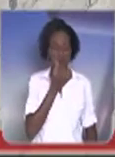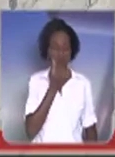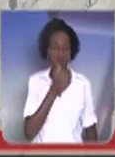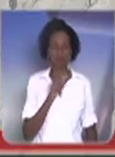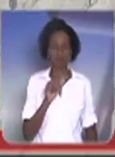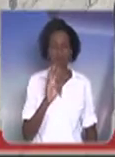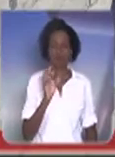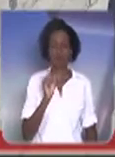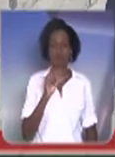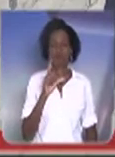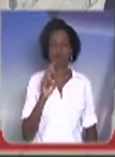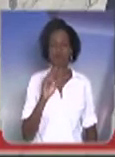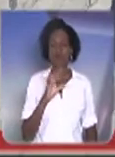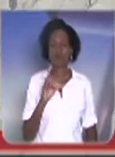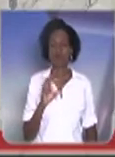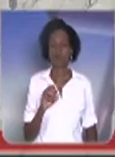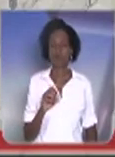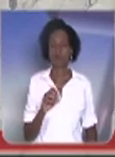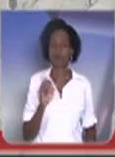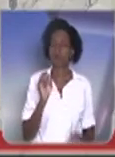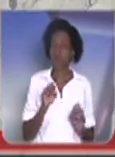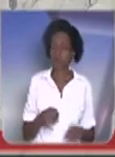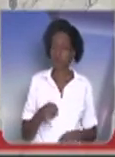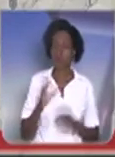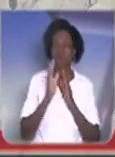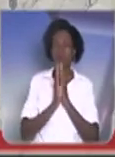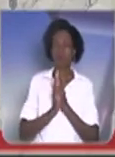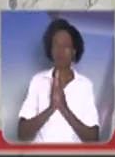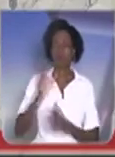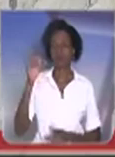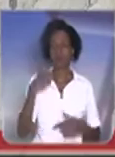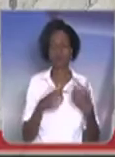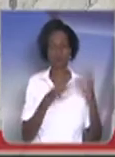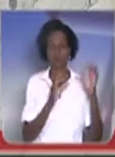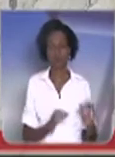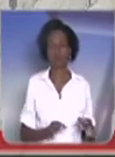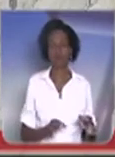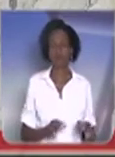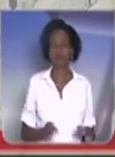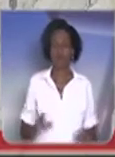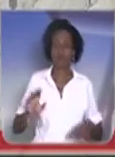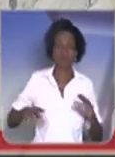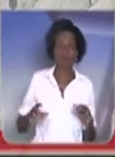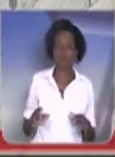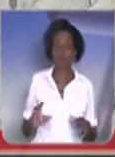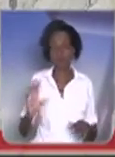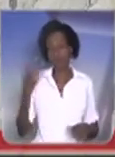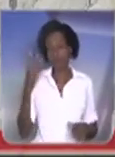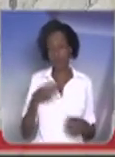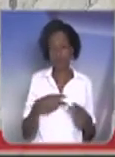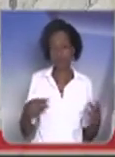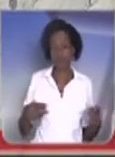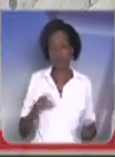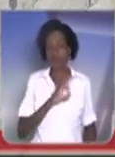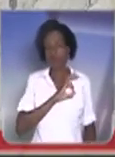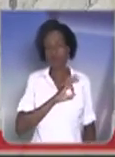Deus, porque trabalharam certo, e na ocorrência, no momento, acontece muitas vezes coisas que o policial militar